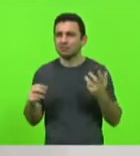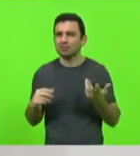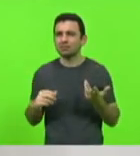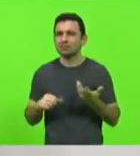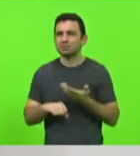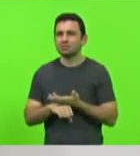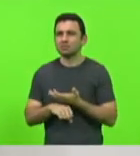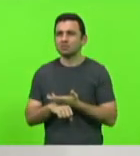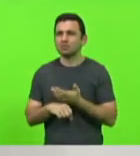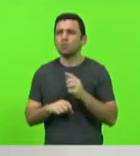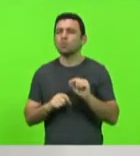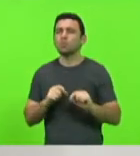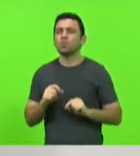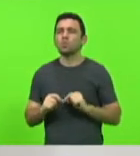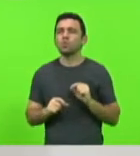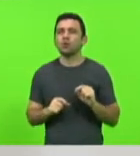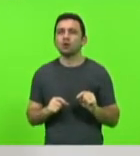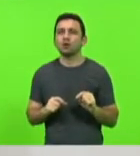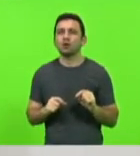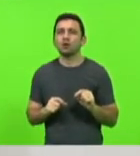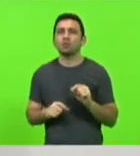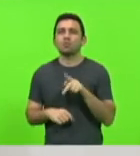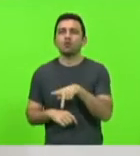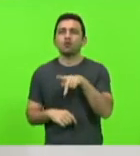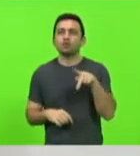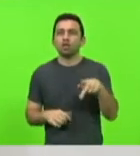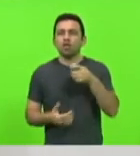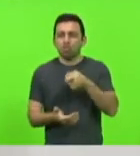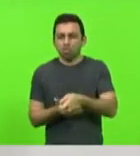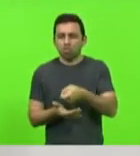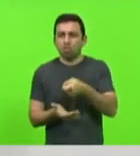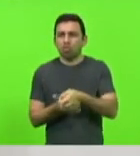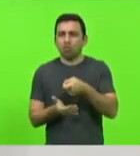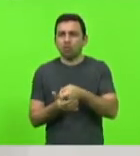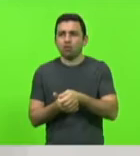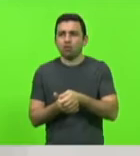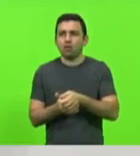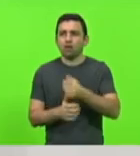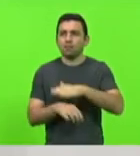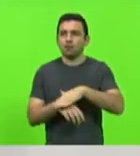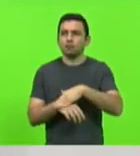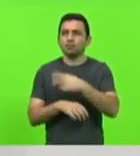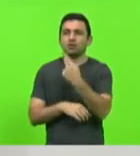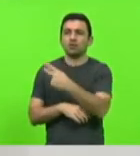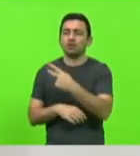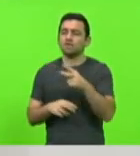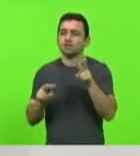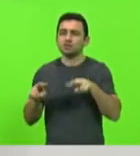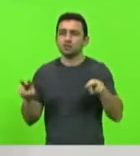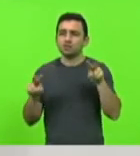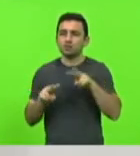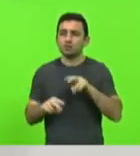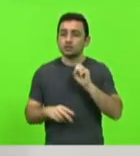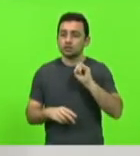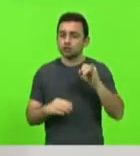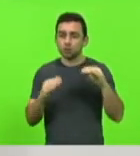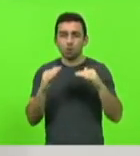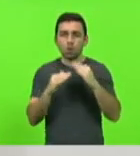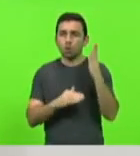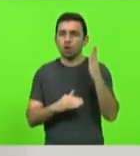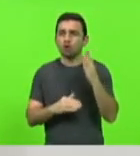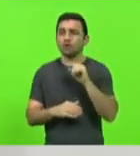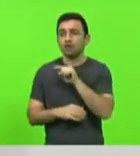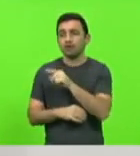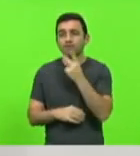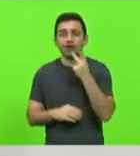serve para simplesmente o professor impor aos alunos a sua visão de mundo. E se tu não concordar com ele, ele te